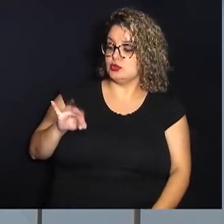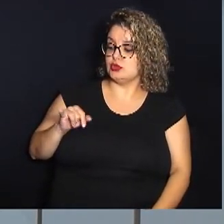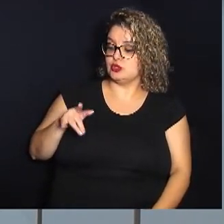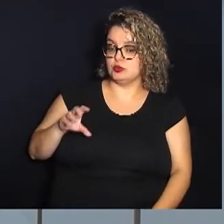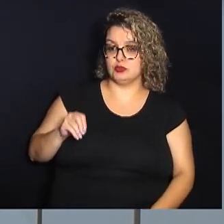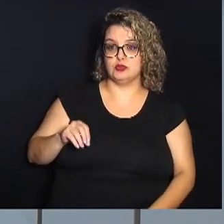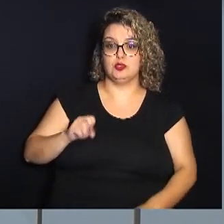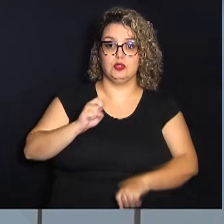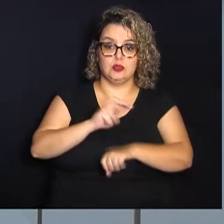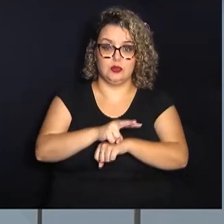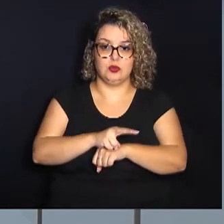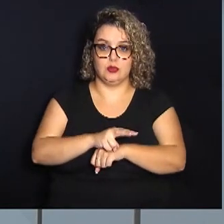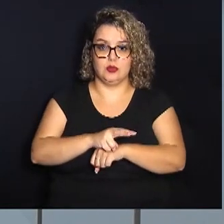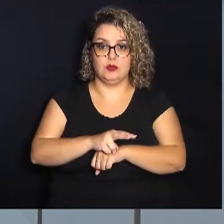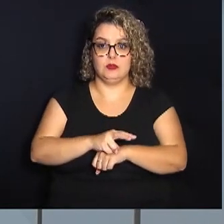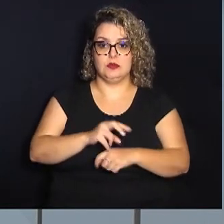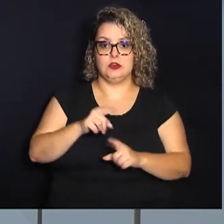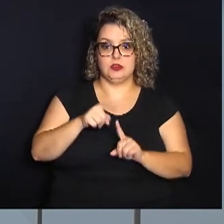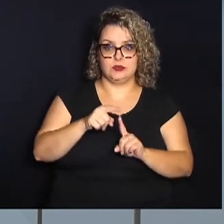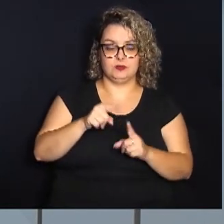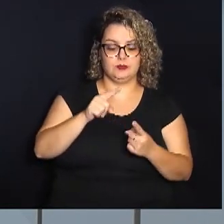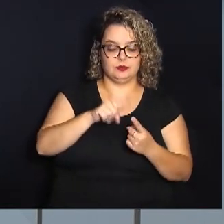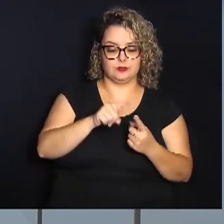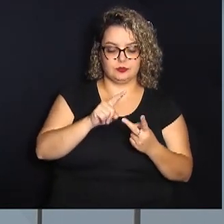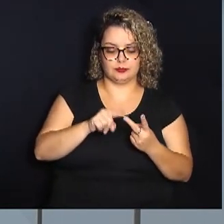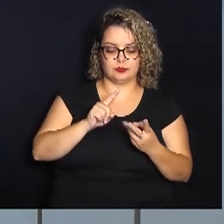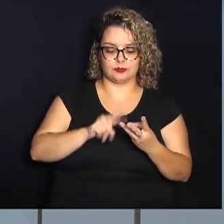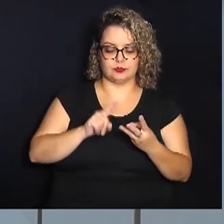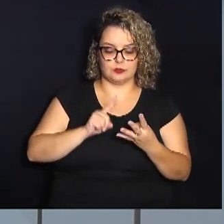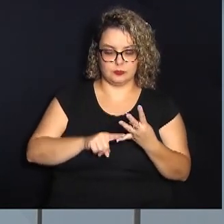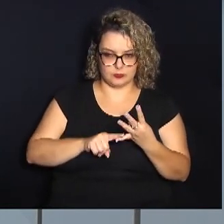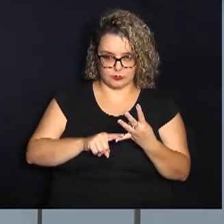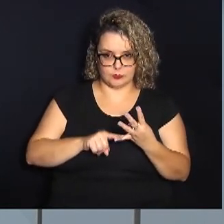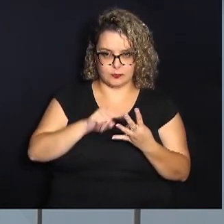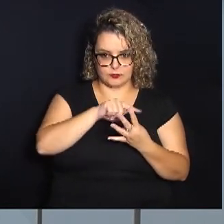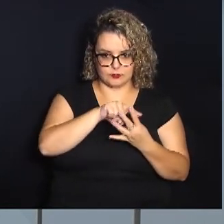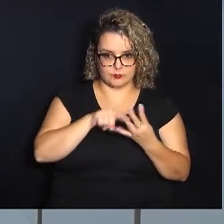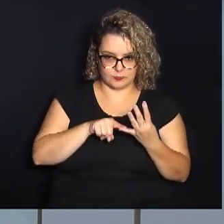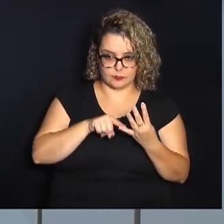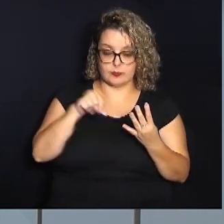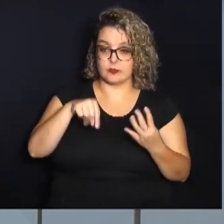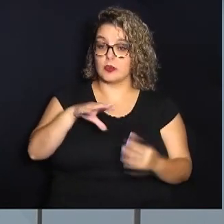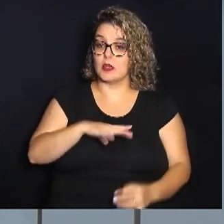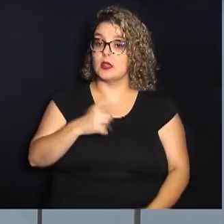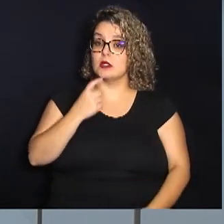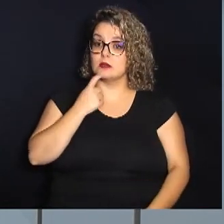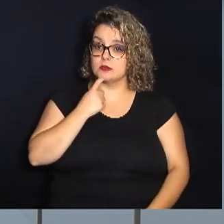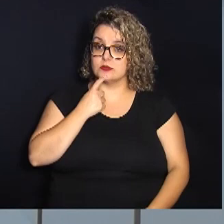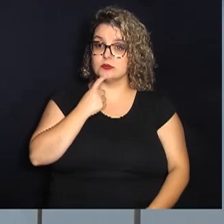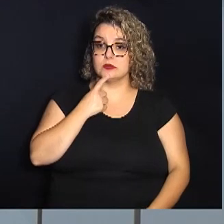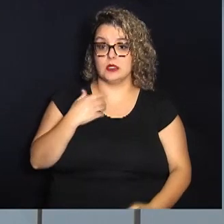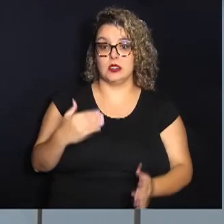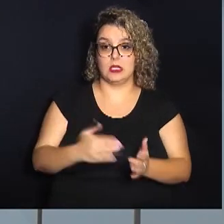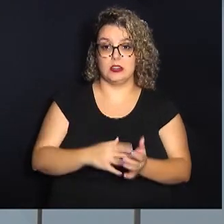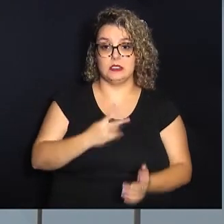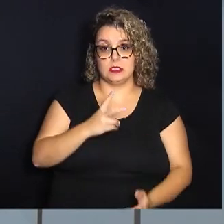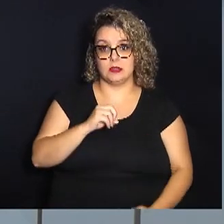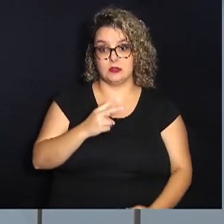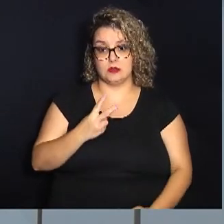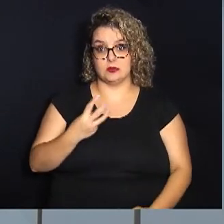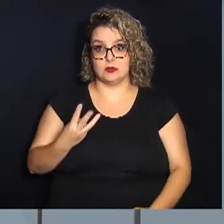da dengue, ele tem 4 tipos, né, sorotipo 1, 2, 3 e 4. Em Campinas, a gente teve até 2023